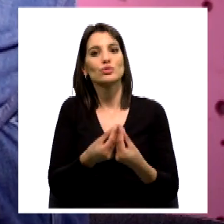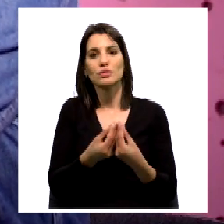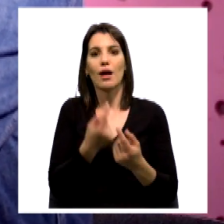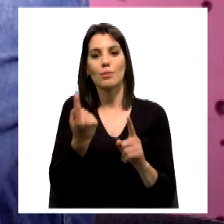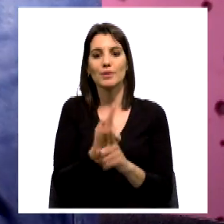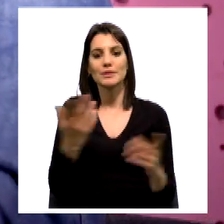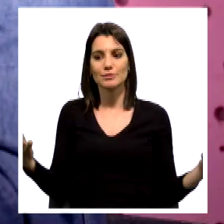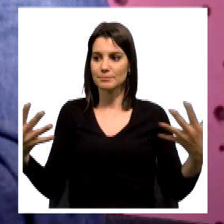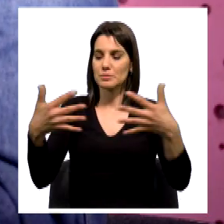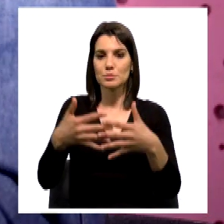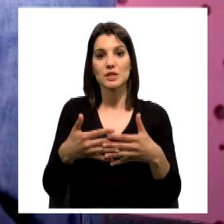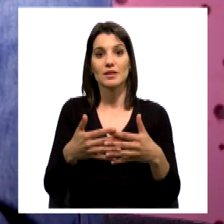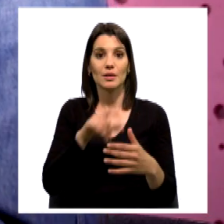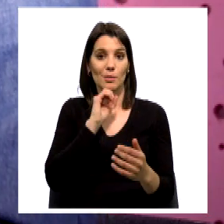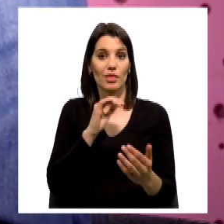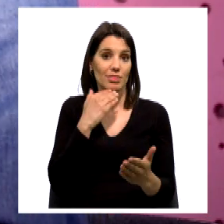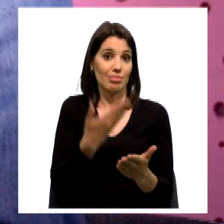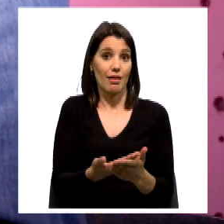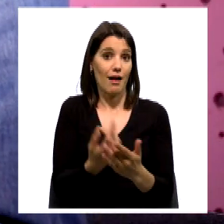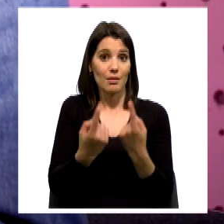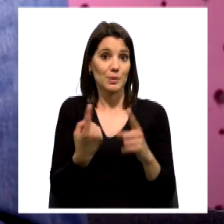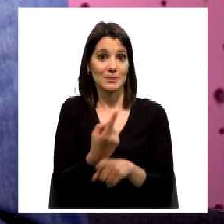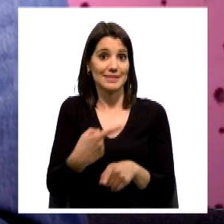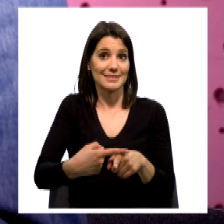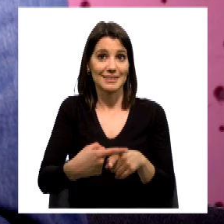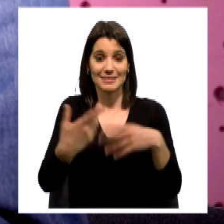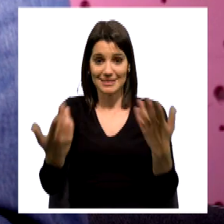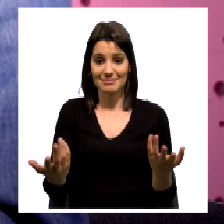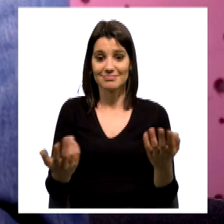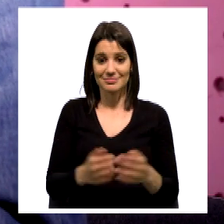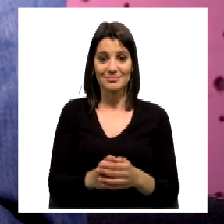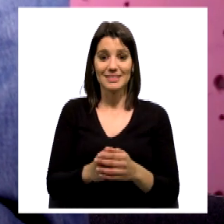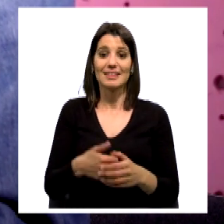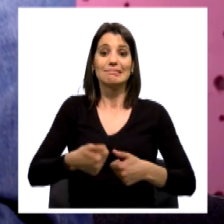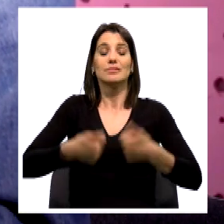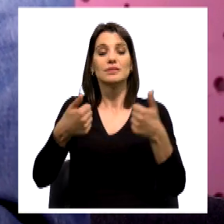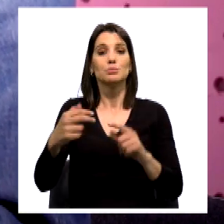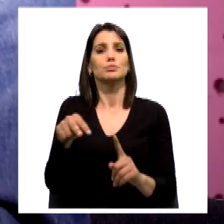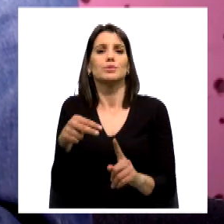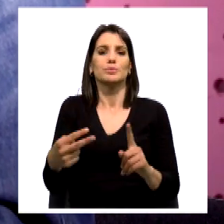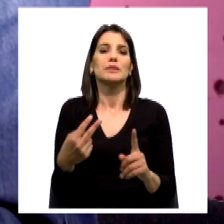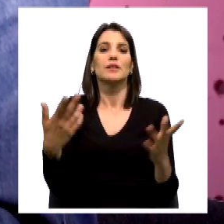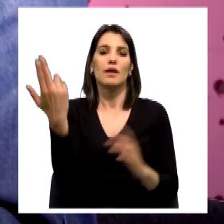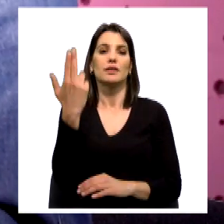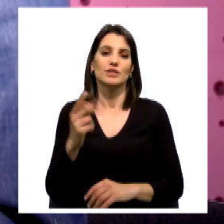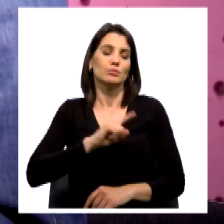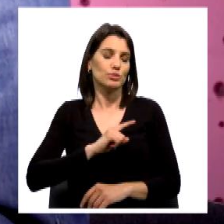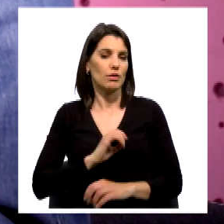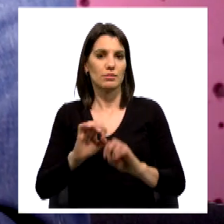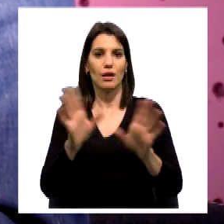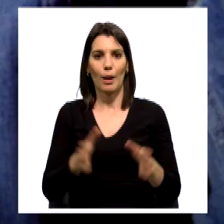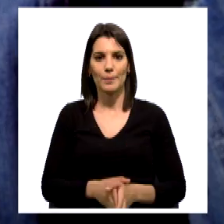essa junção entre eles, possa resultar daí algo interessante, seja acima de tudo, do ponto de vista artístico ou mesmo